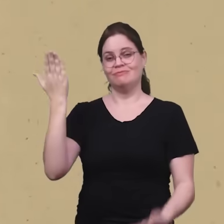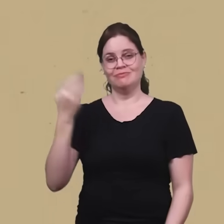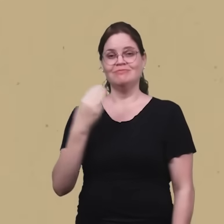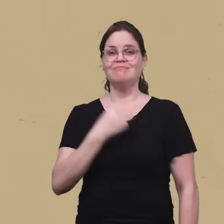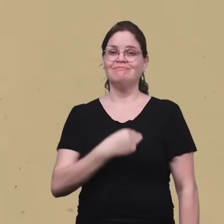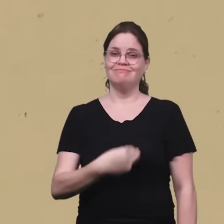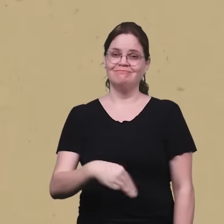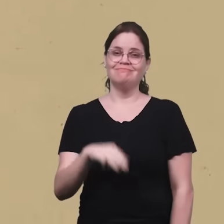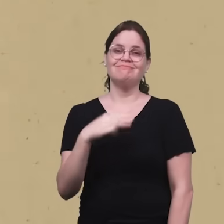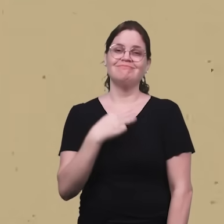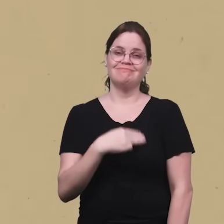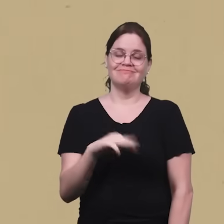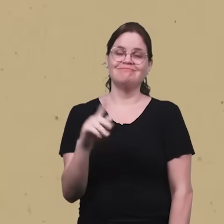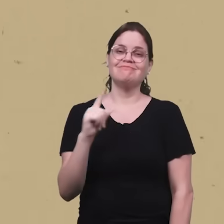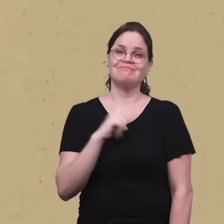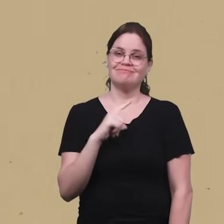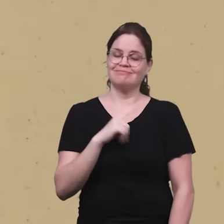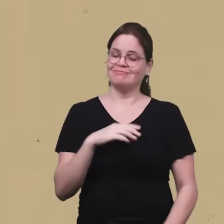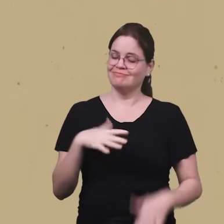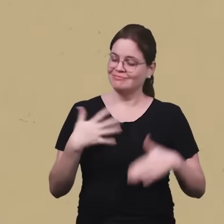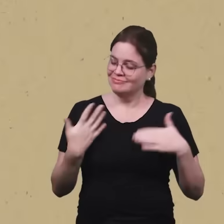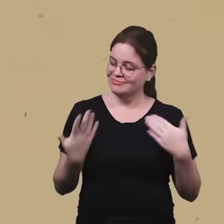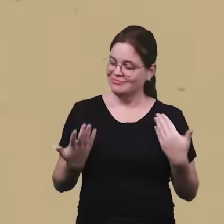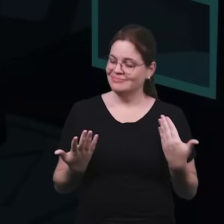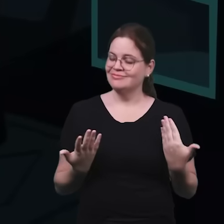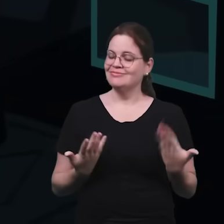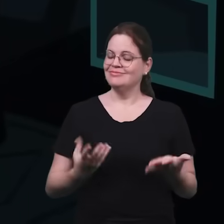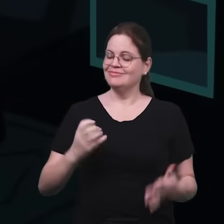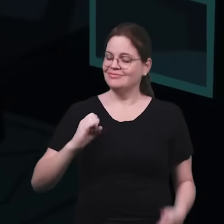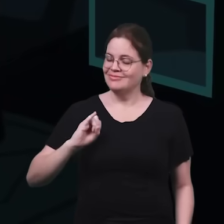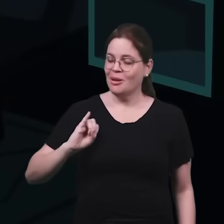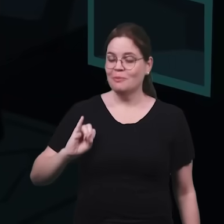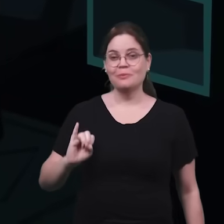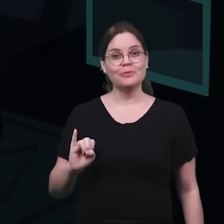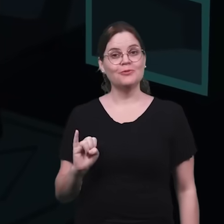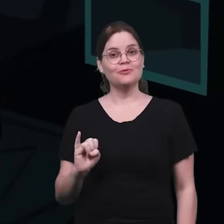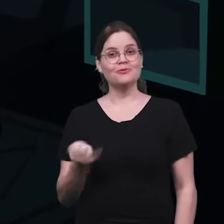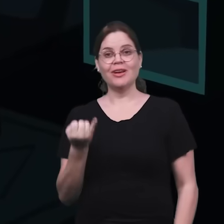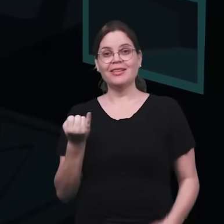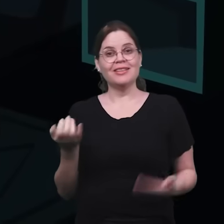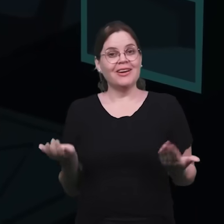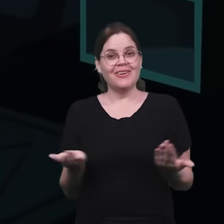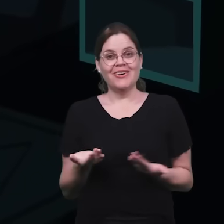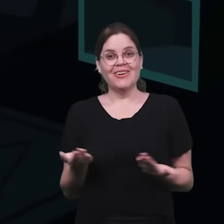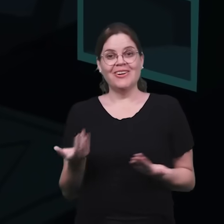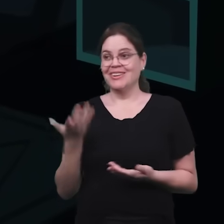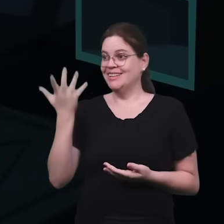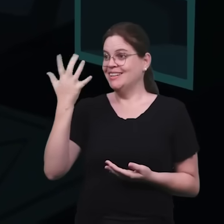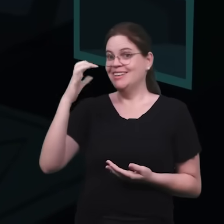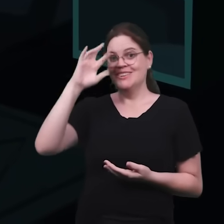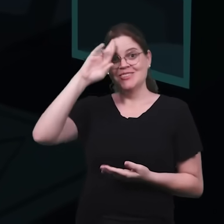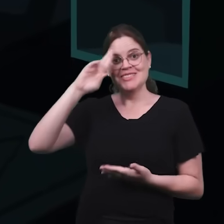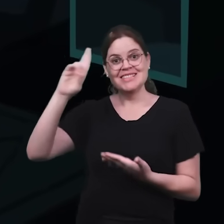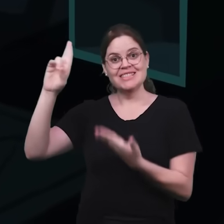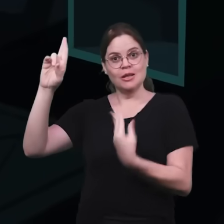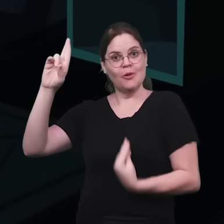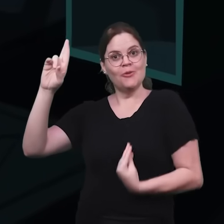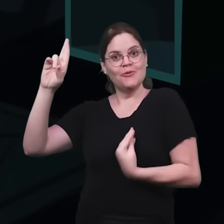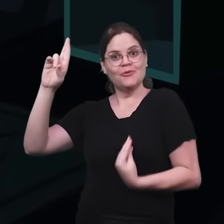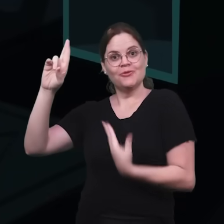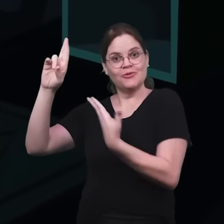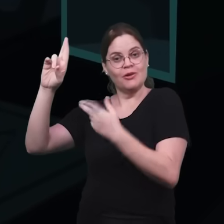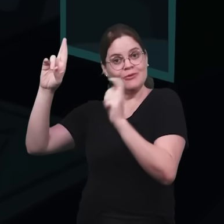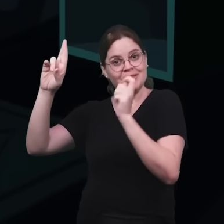é em perdoar. Buscai ao Senhor enquanto se